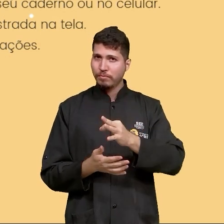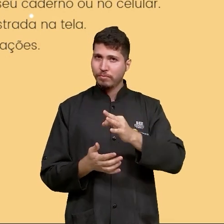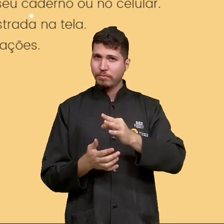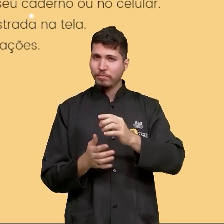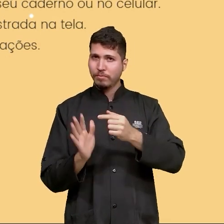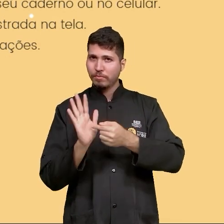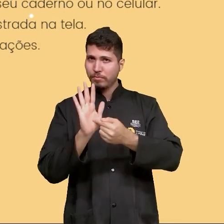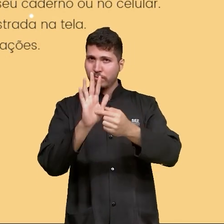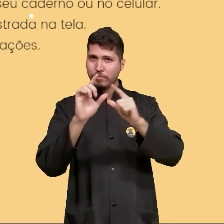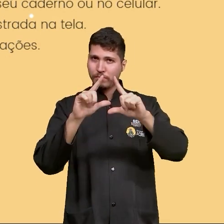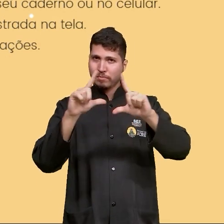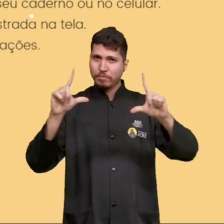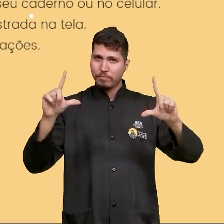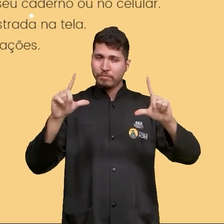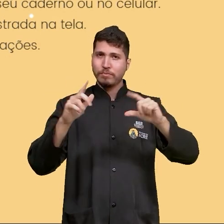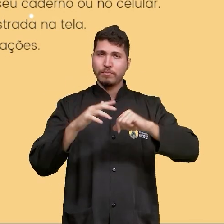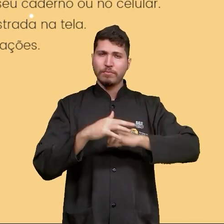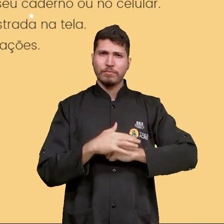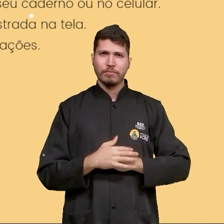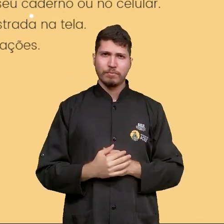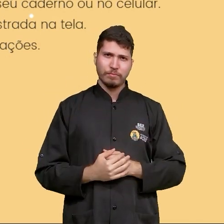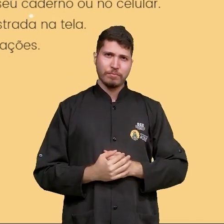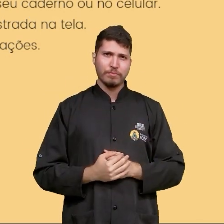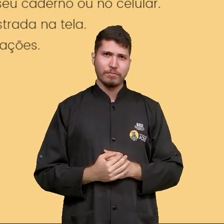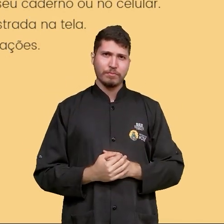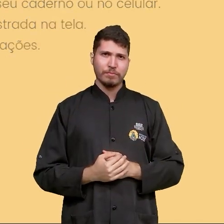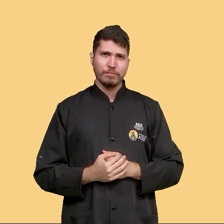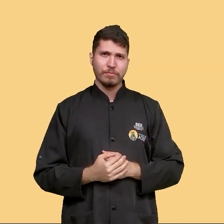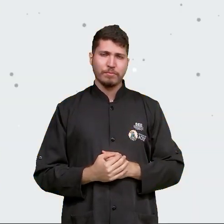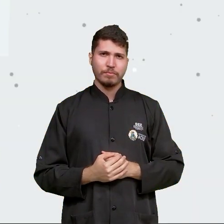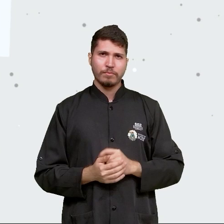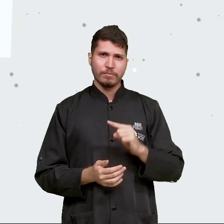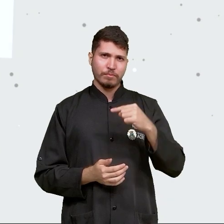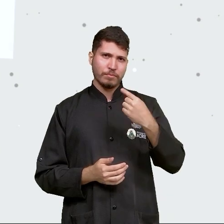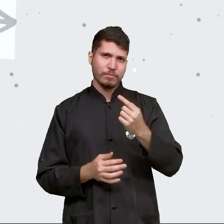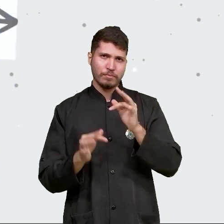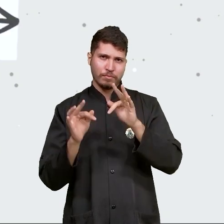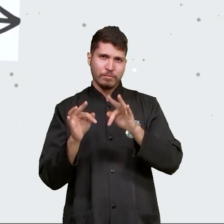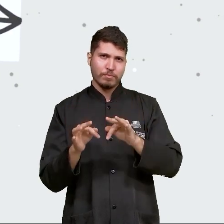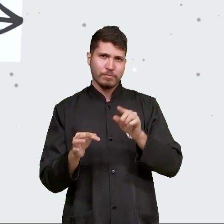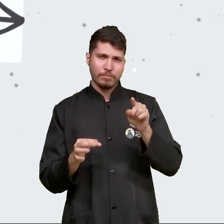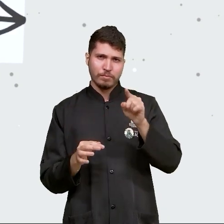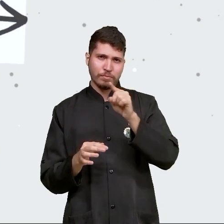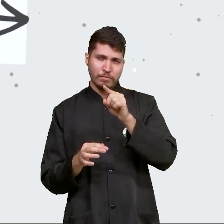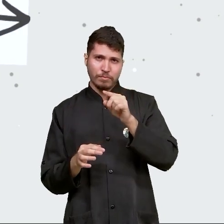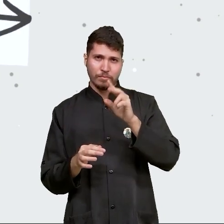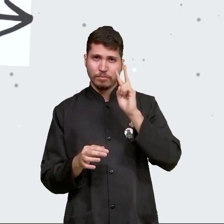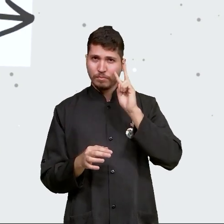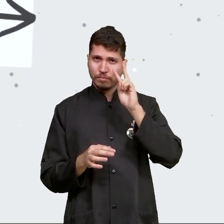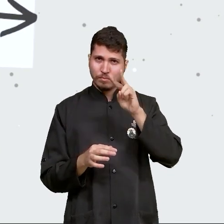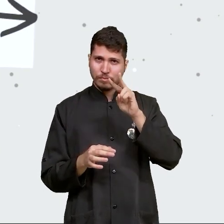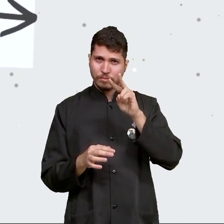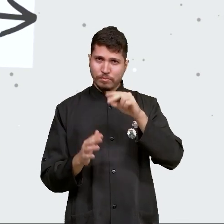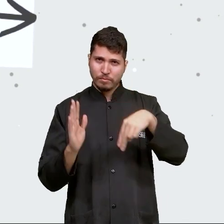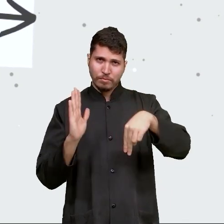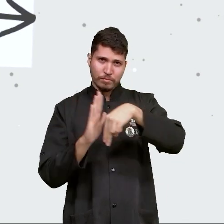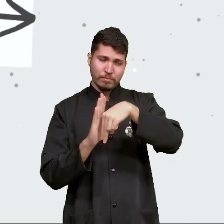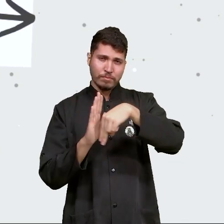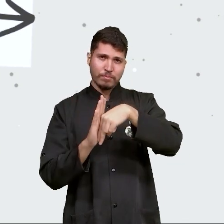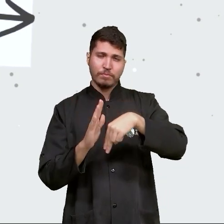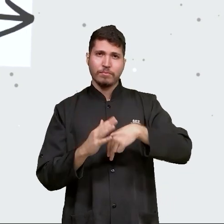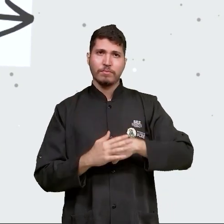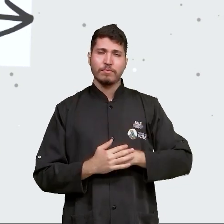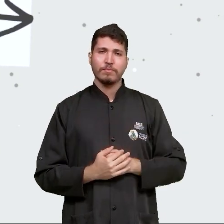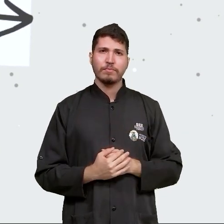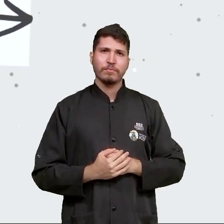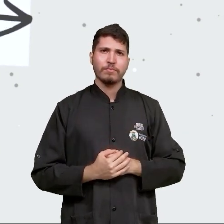E no final você vai verificar as suas pontuações. Combinados? Então, bora ver quanto você sabe